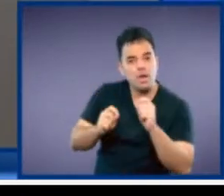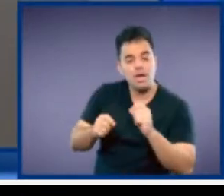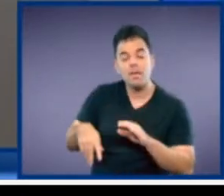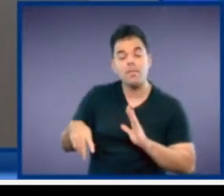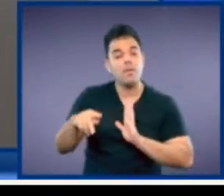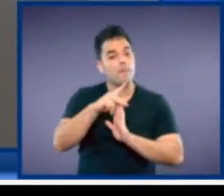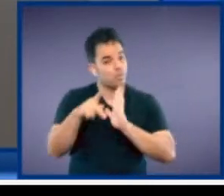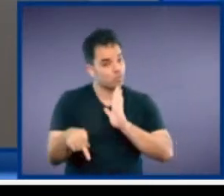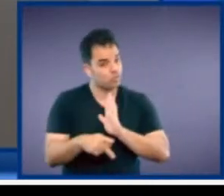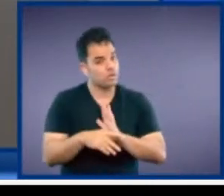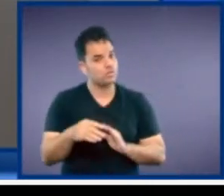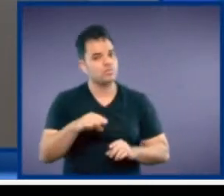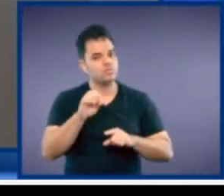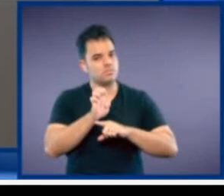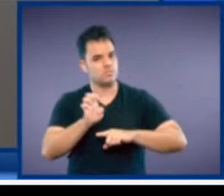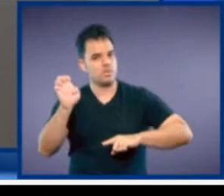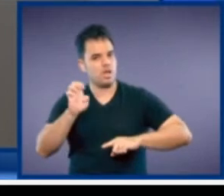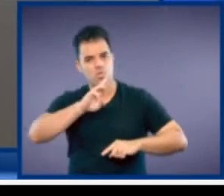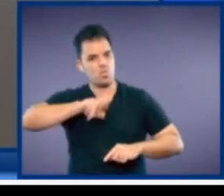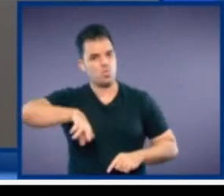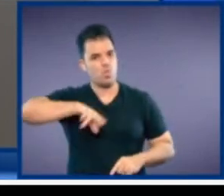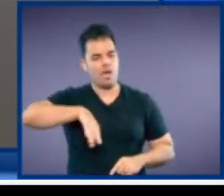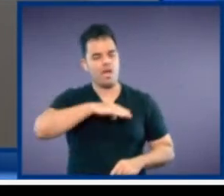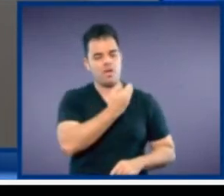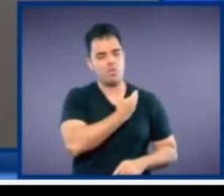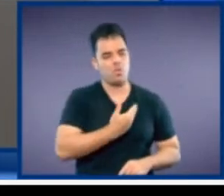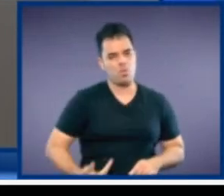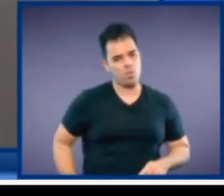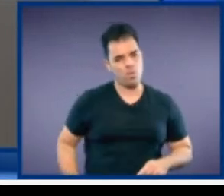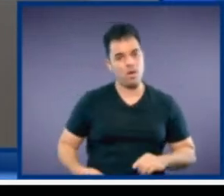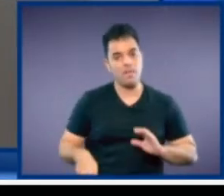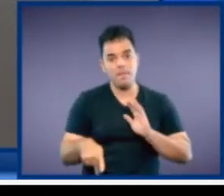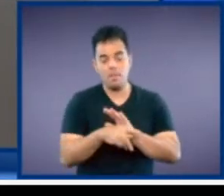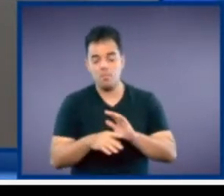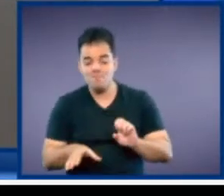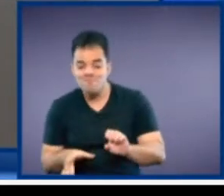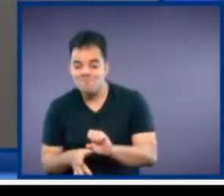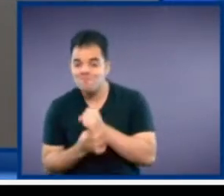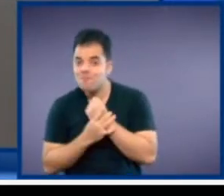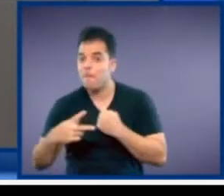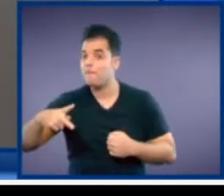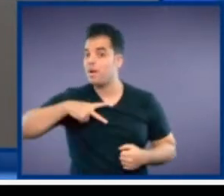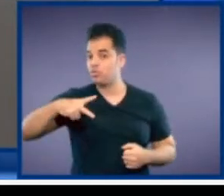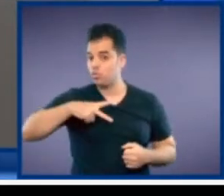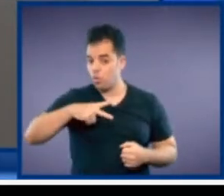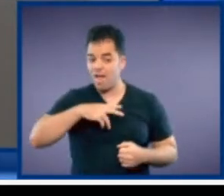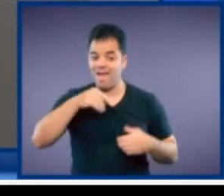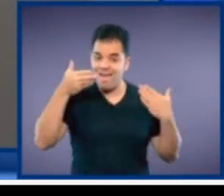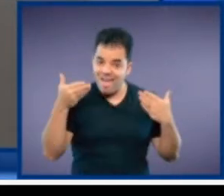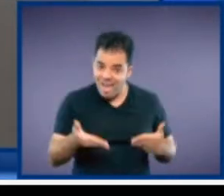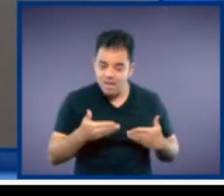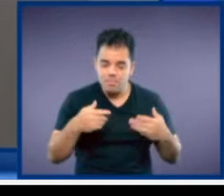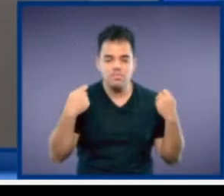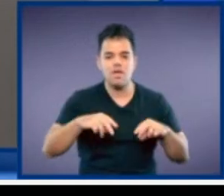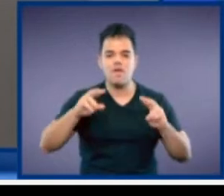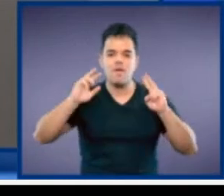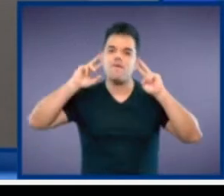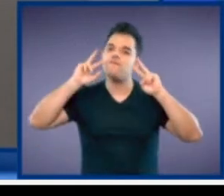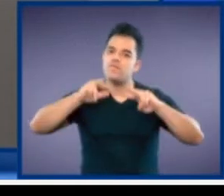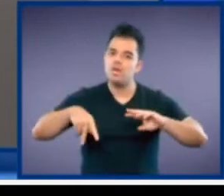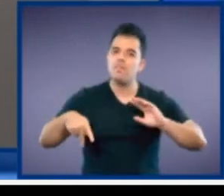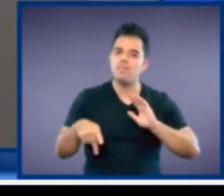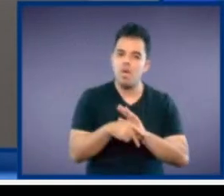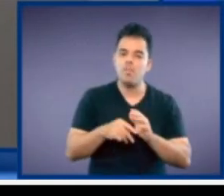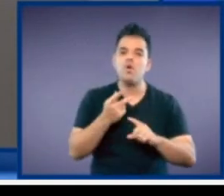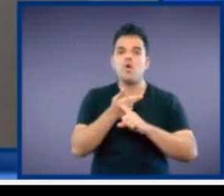não de governo. A privatização, essa e todas as outras que fizemos, tem que ser vista como uma busca